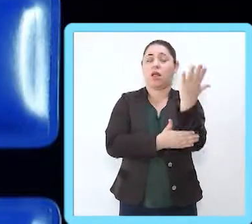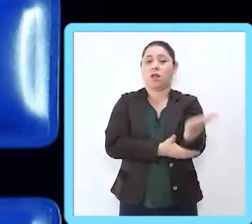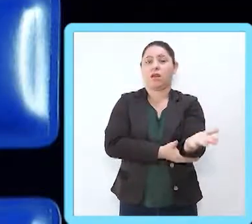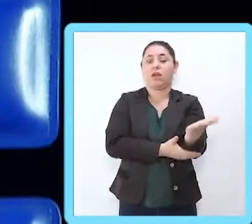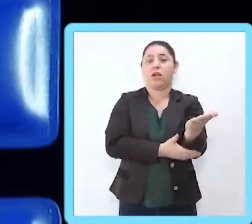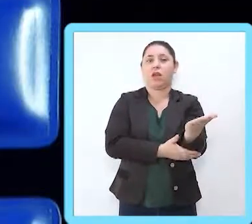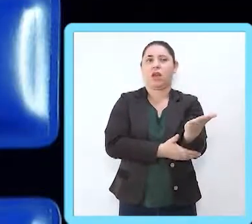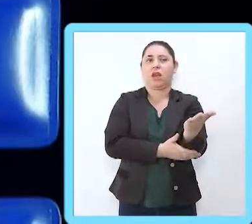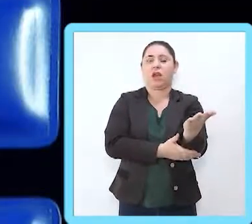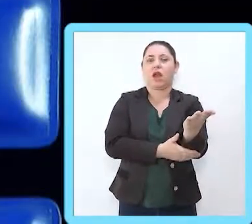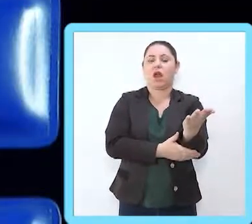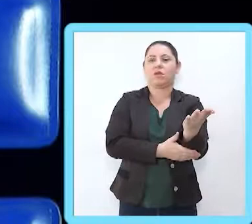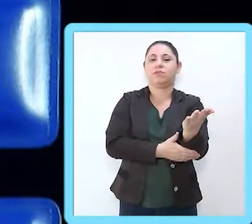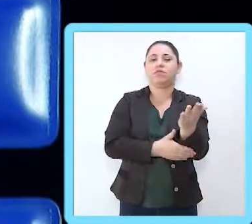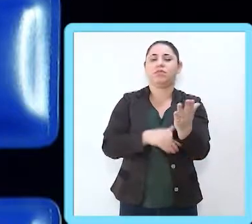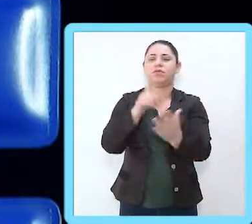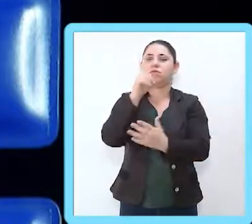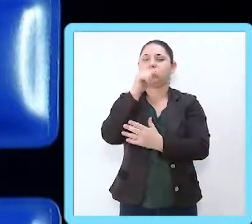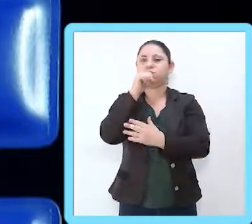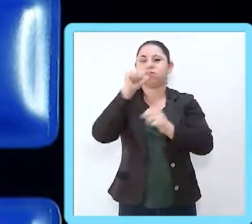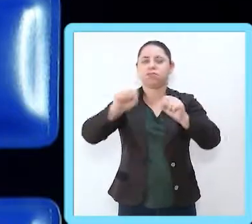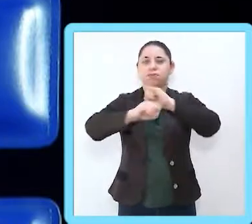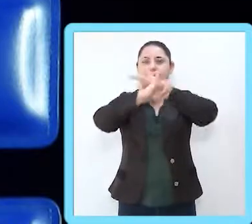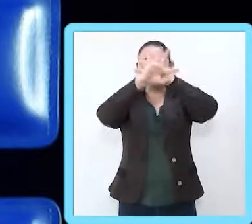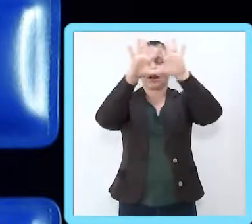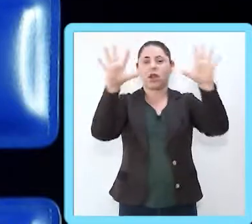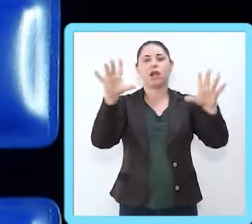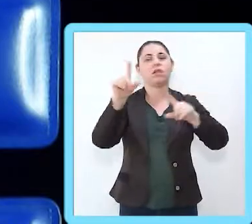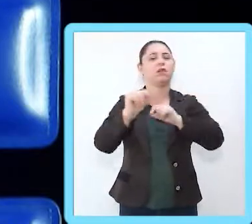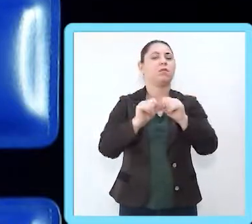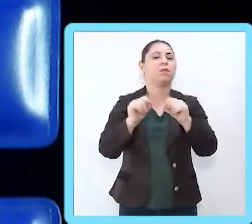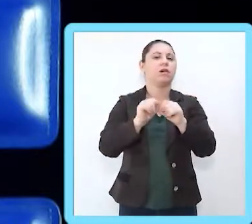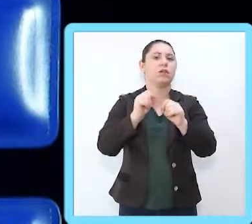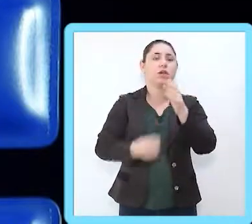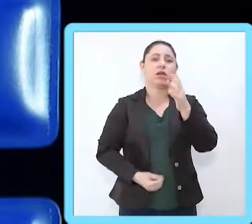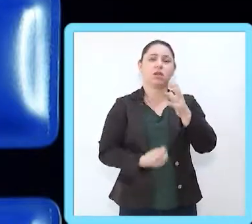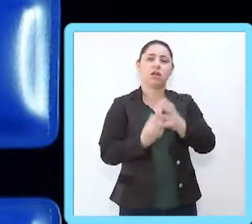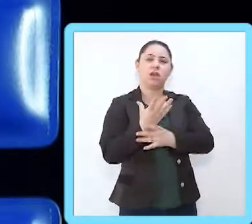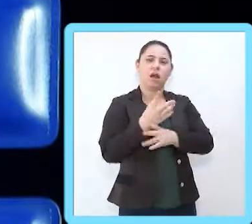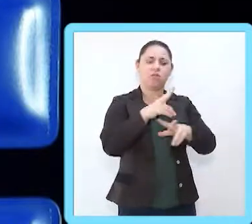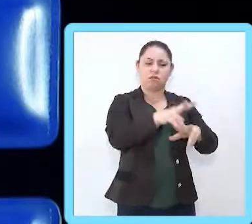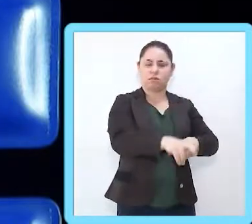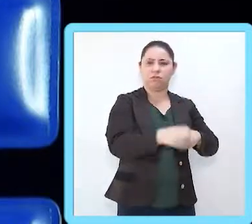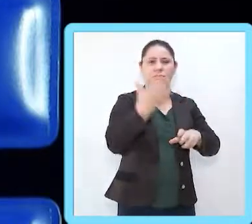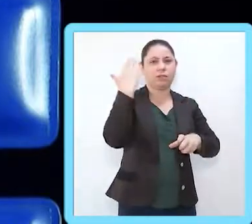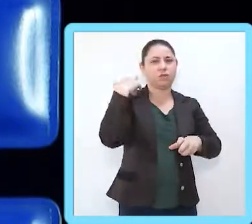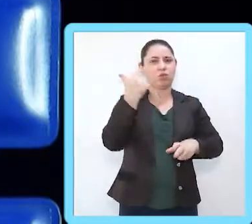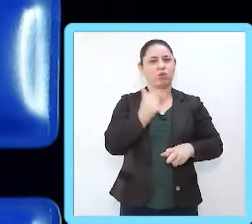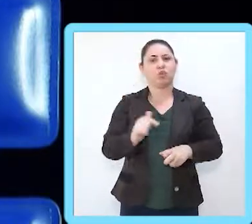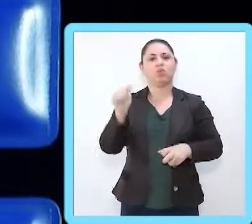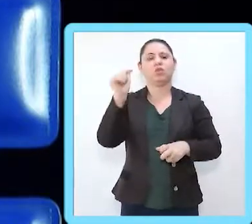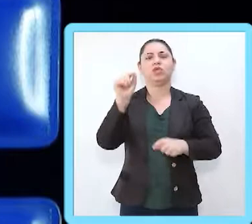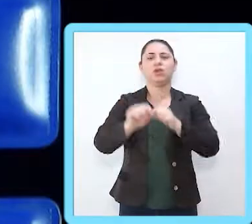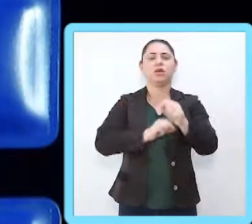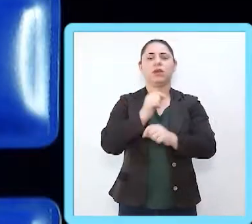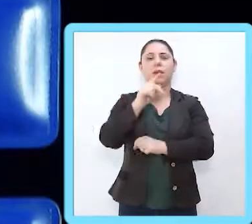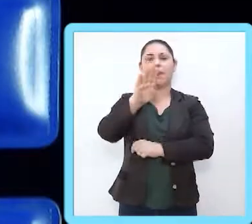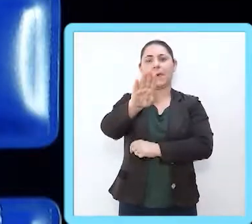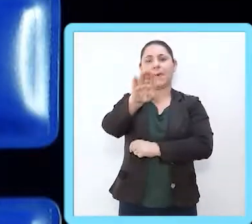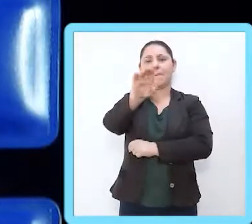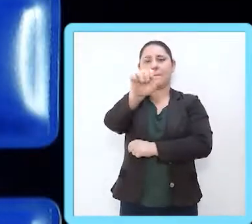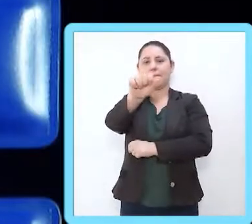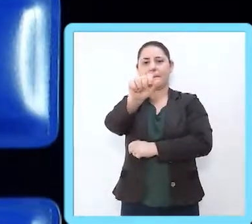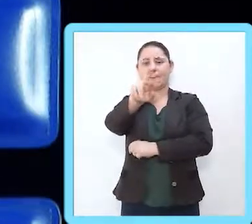que não tinha uma sobrevida, a não ser, né, de criar, porque você criava no campo, naquela época não existia a tal de braquiária